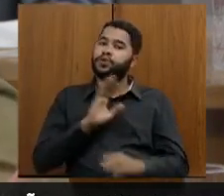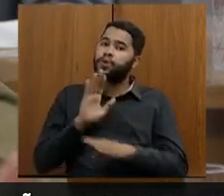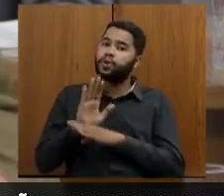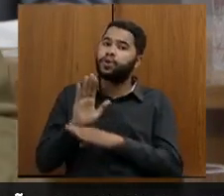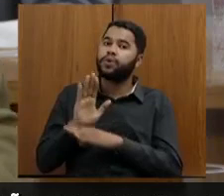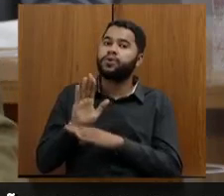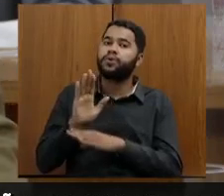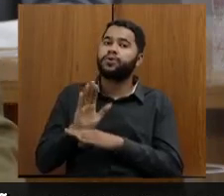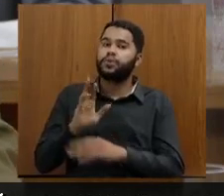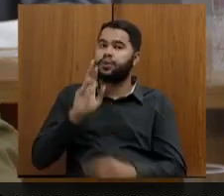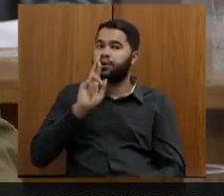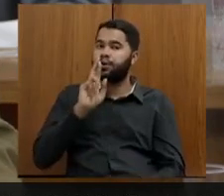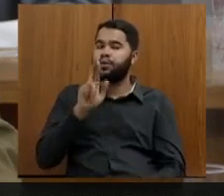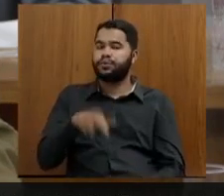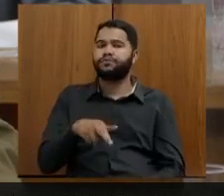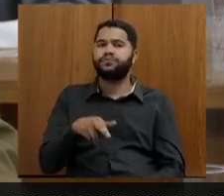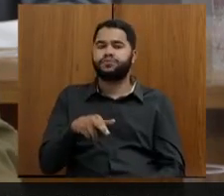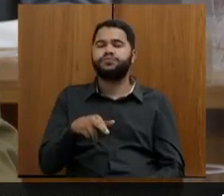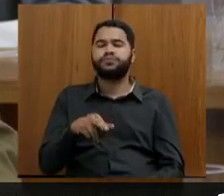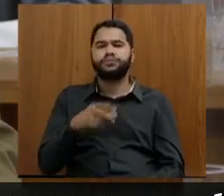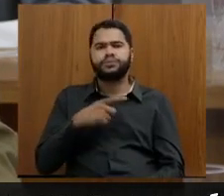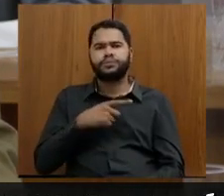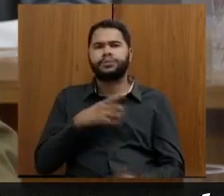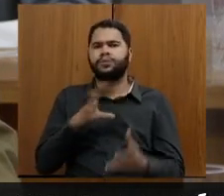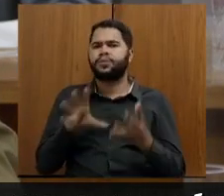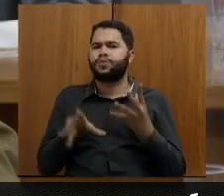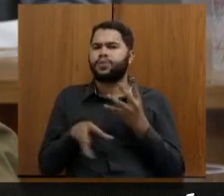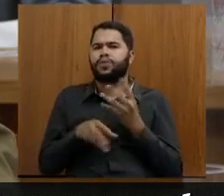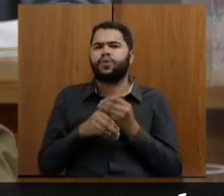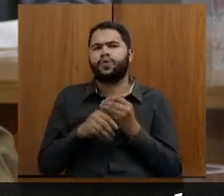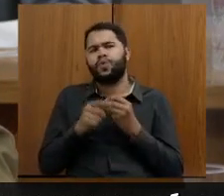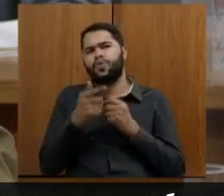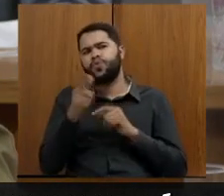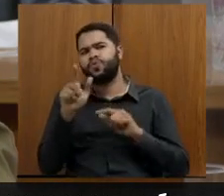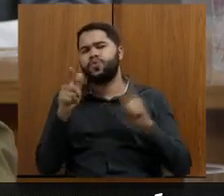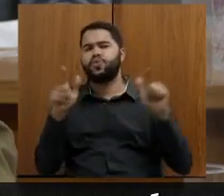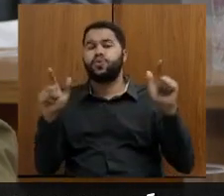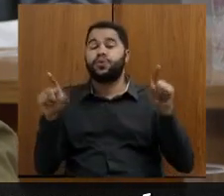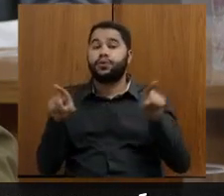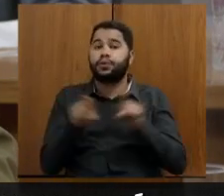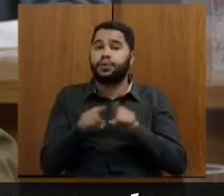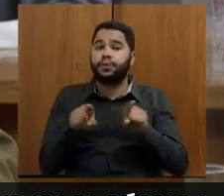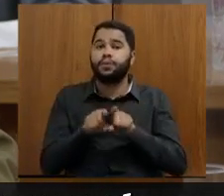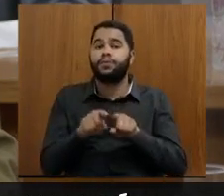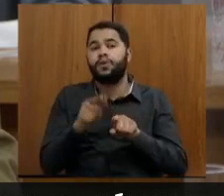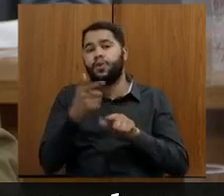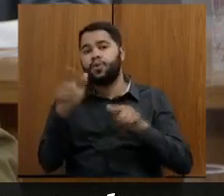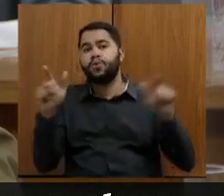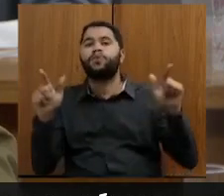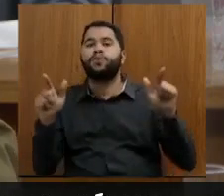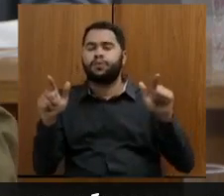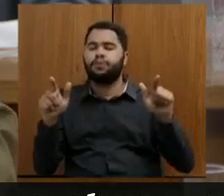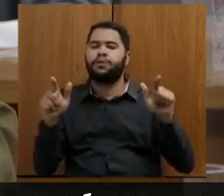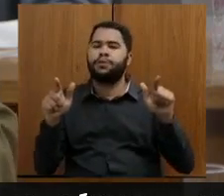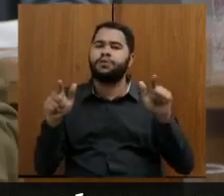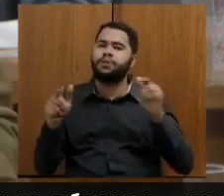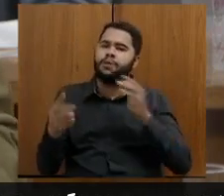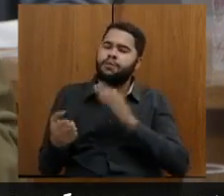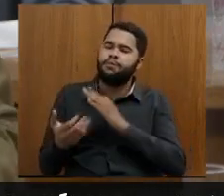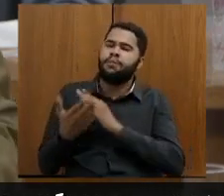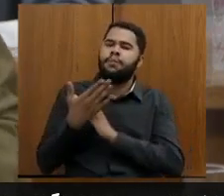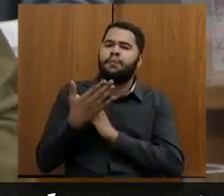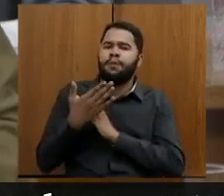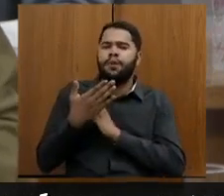contribuintes desses resultados nós temos o todo uma integração com as outras forças e inclusive com os outros poderes né que nos